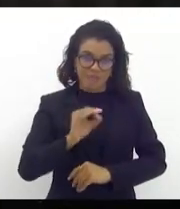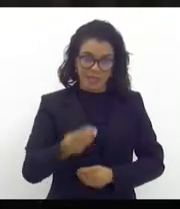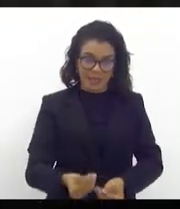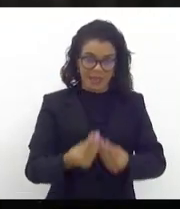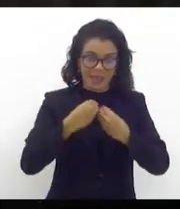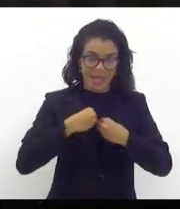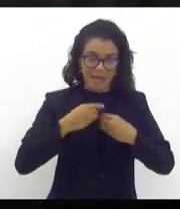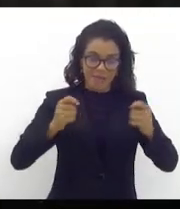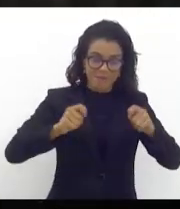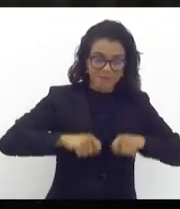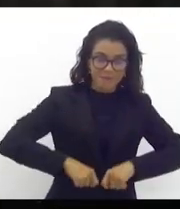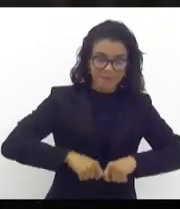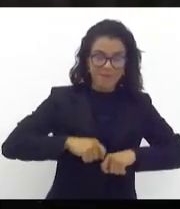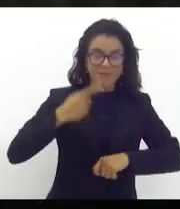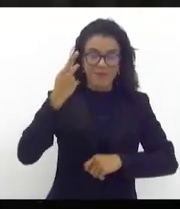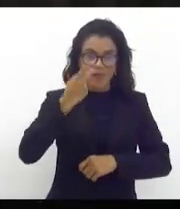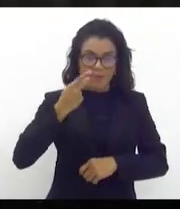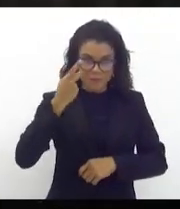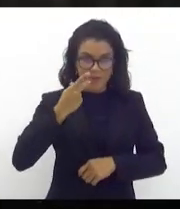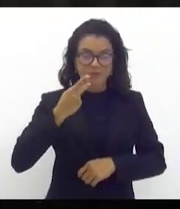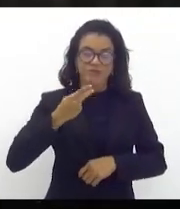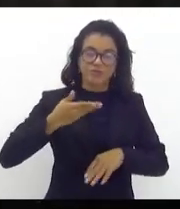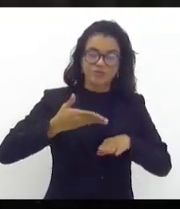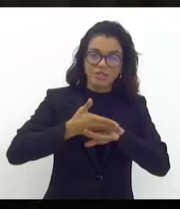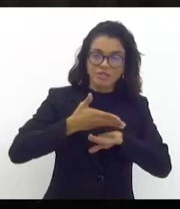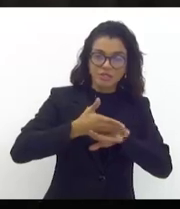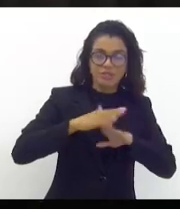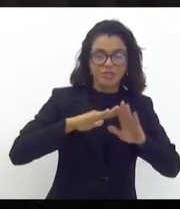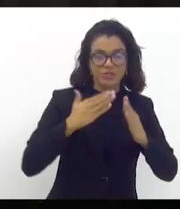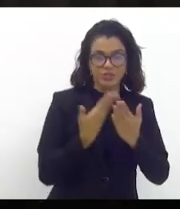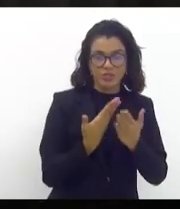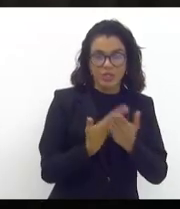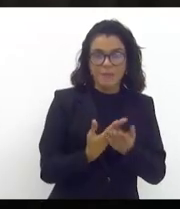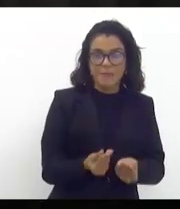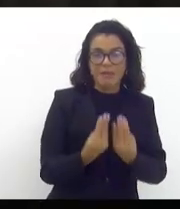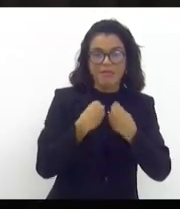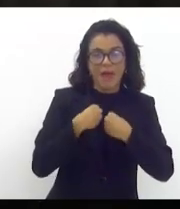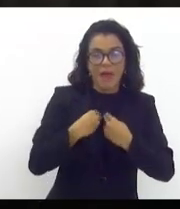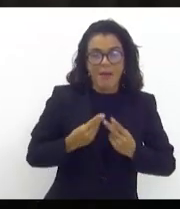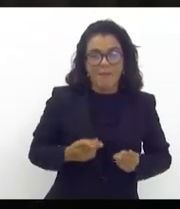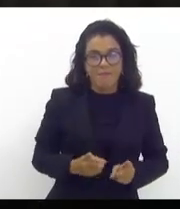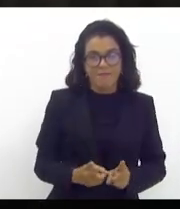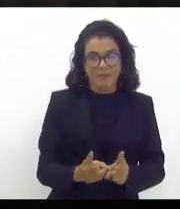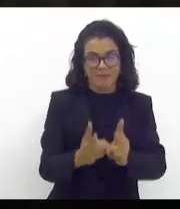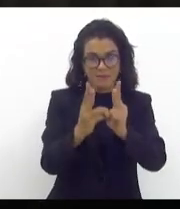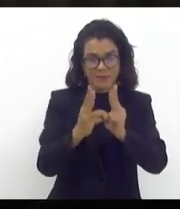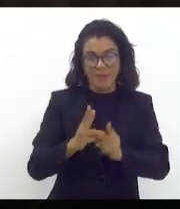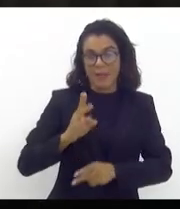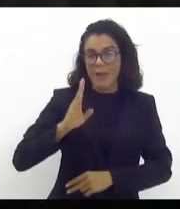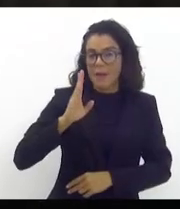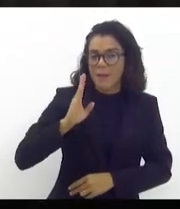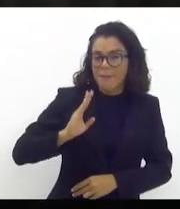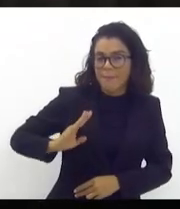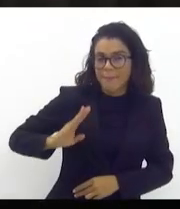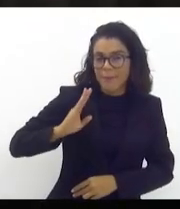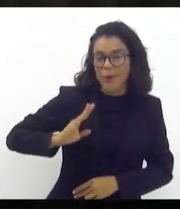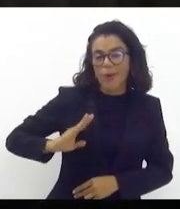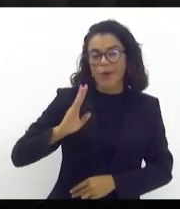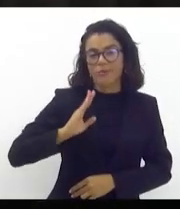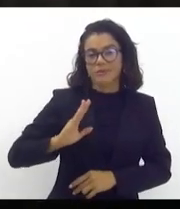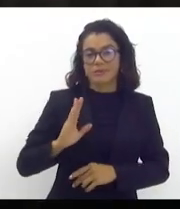à política de assistência estudantil da permanência. Então, ter a bolsa